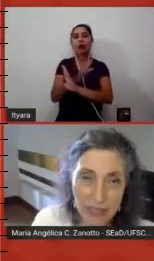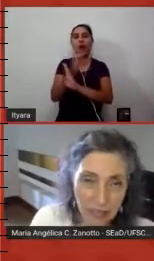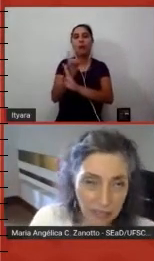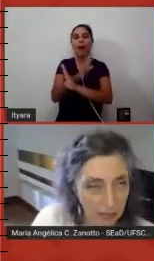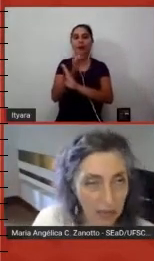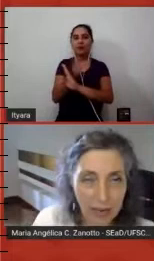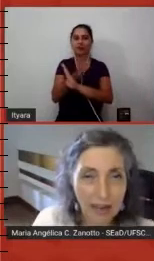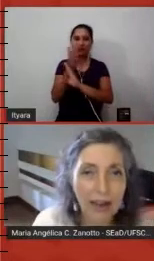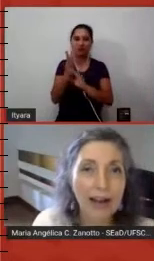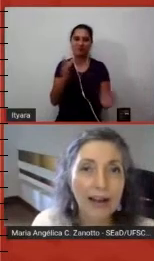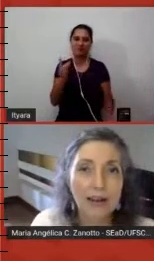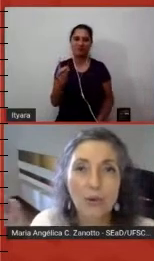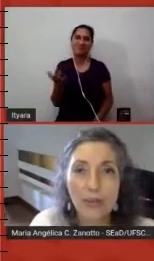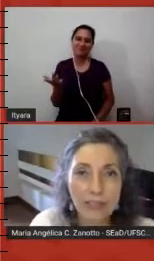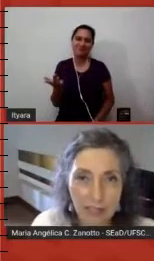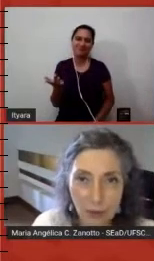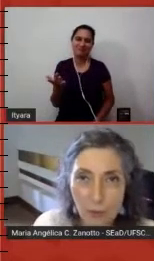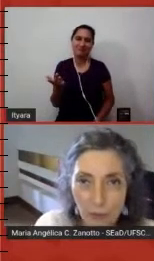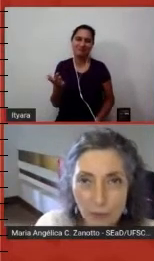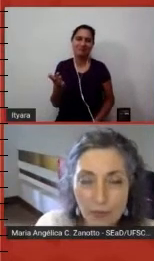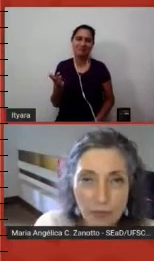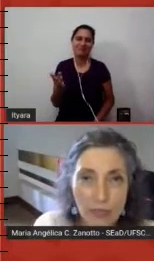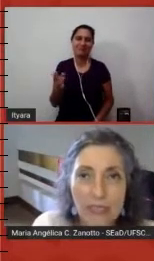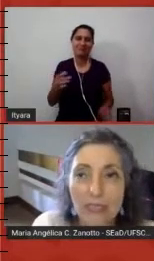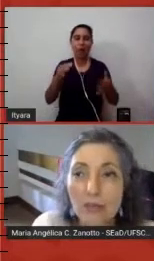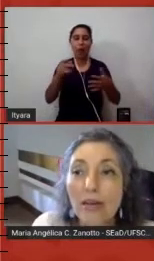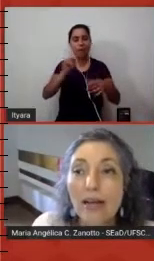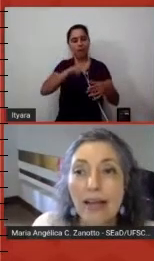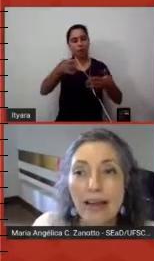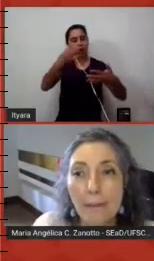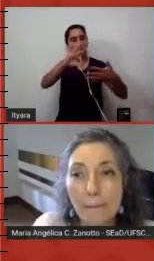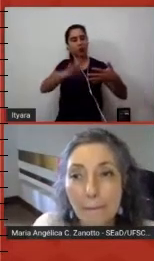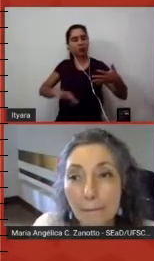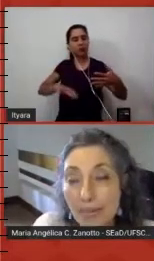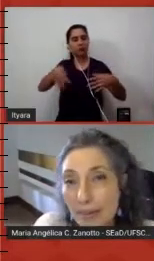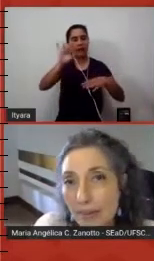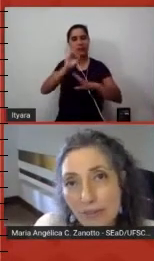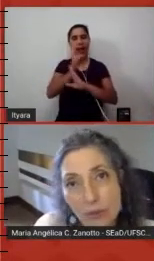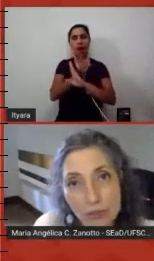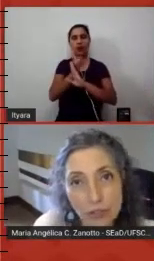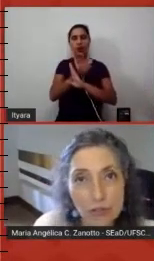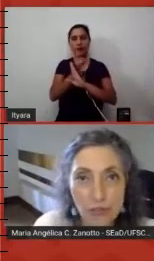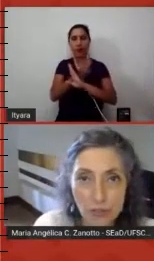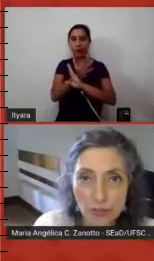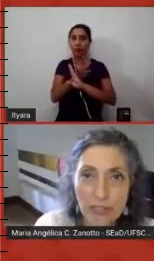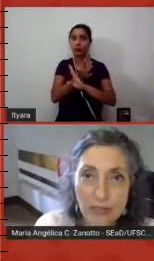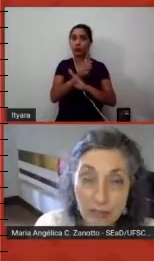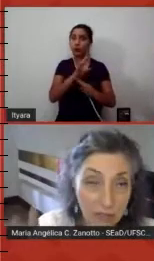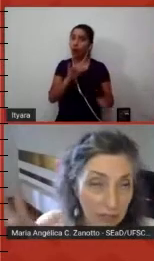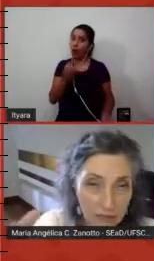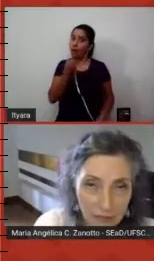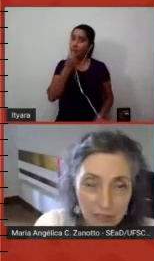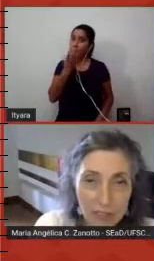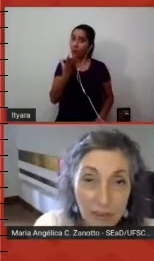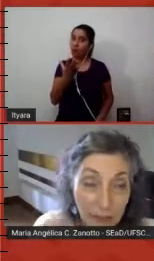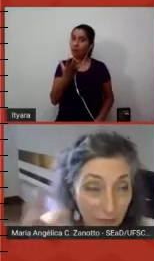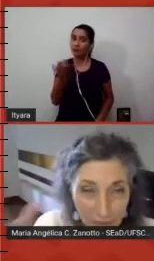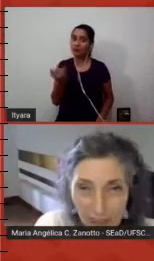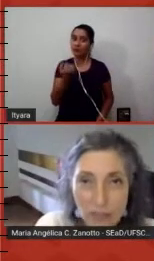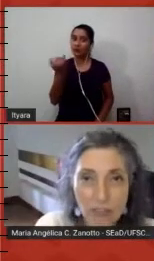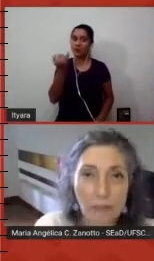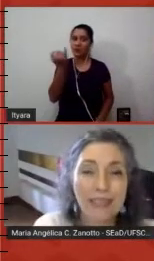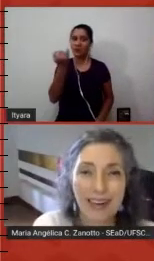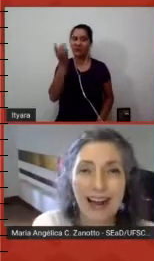dizer assim, a correção pelo professor. Então, ela é bem útil é